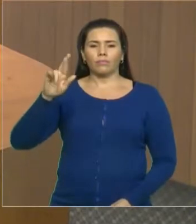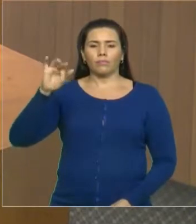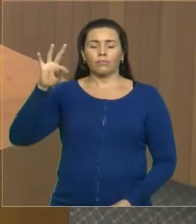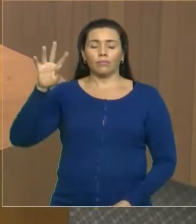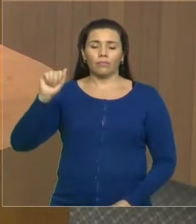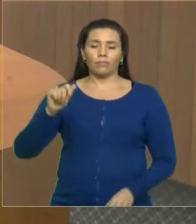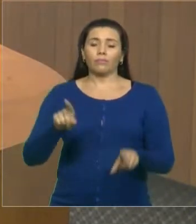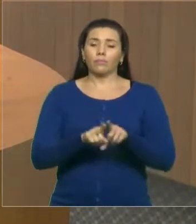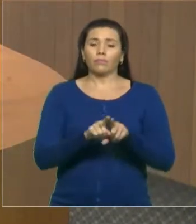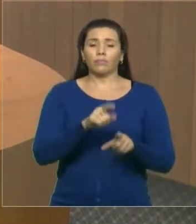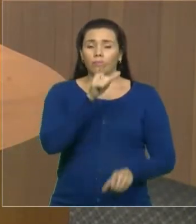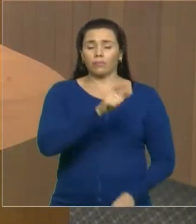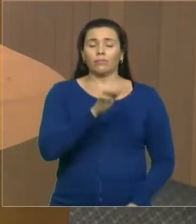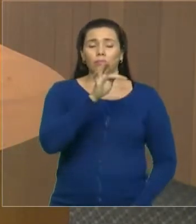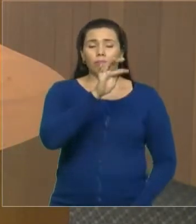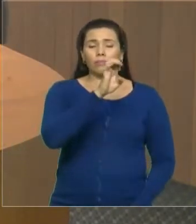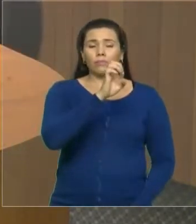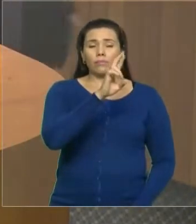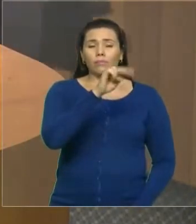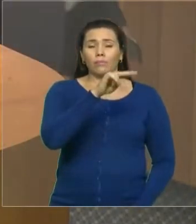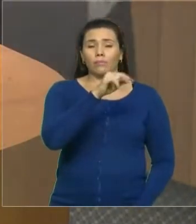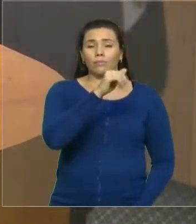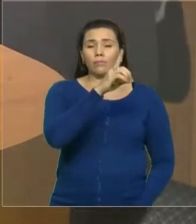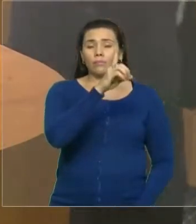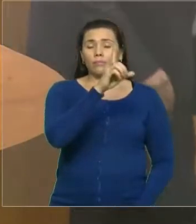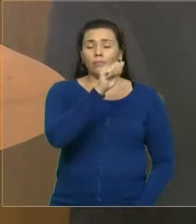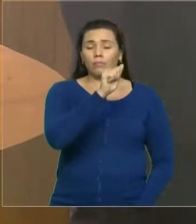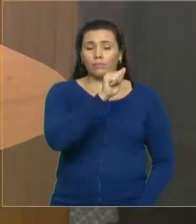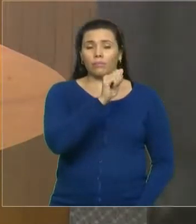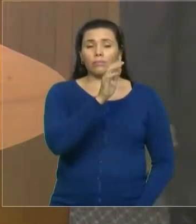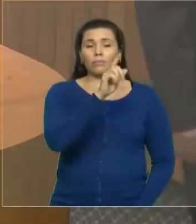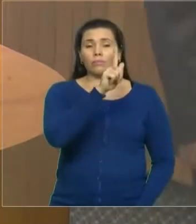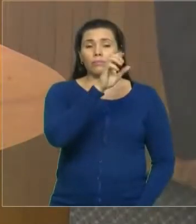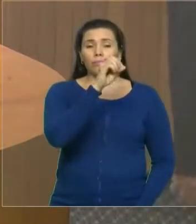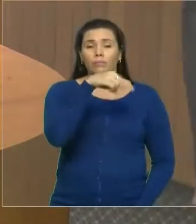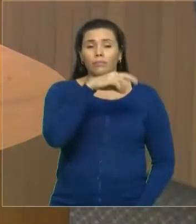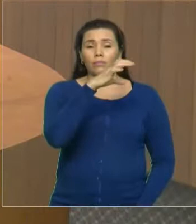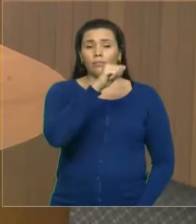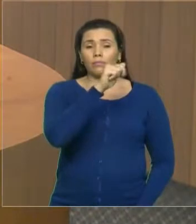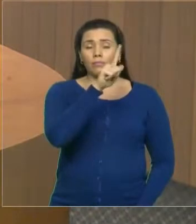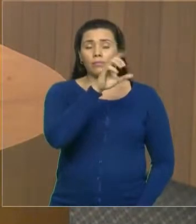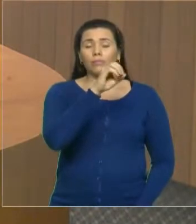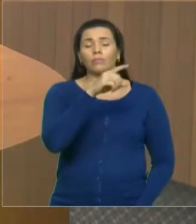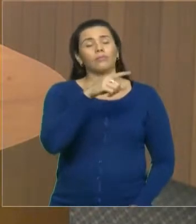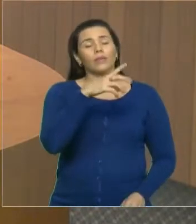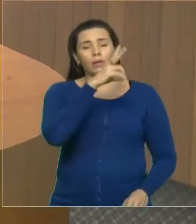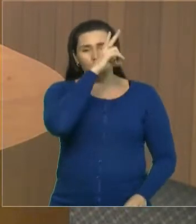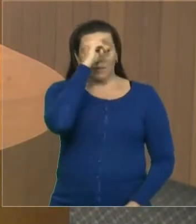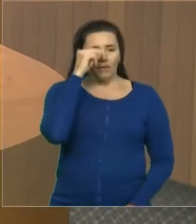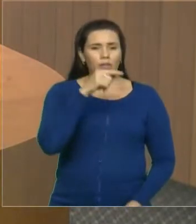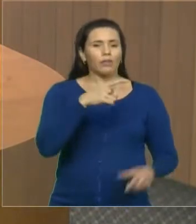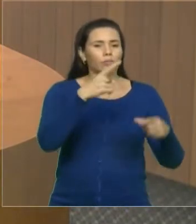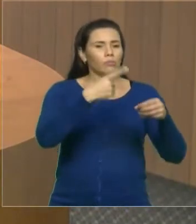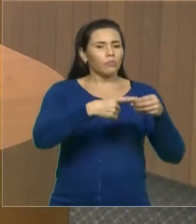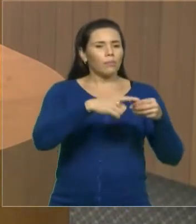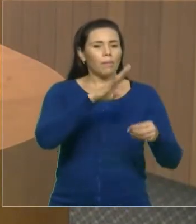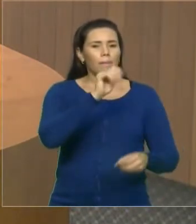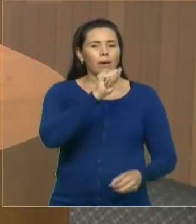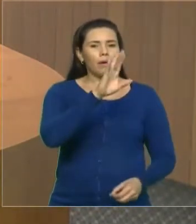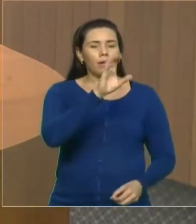estão presentes hoje aqui no nosso plenário. Senhores deputados, viemos agora há